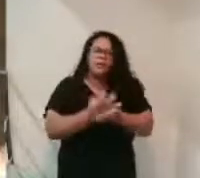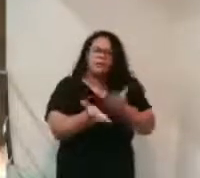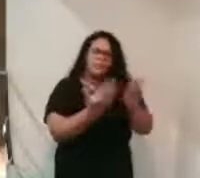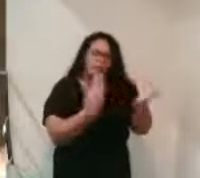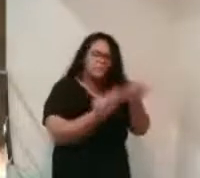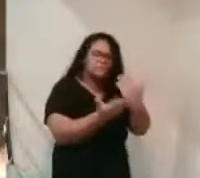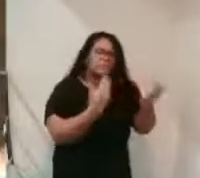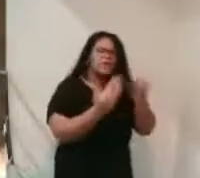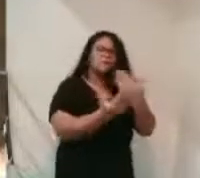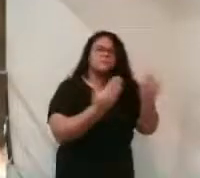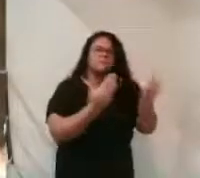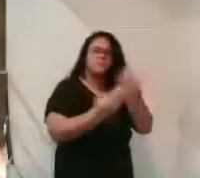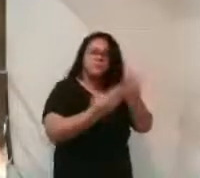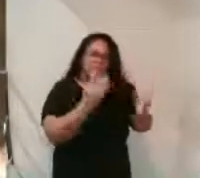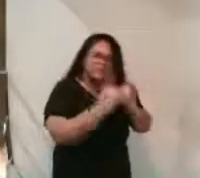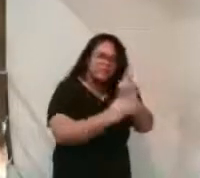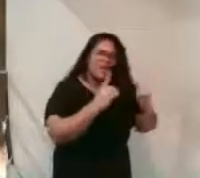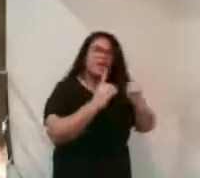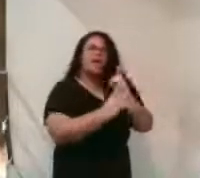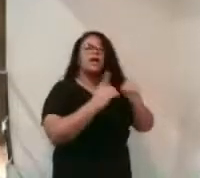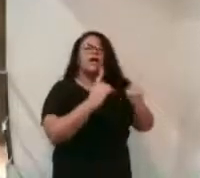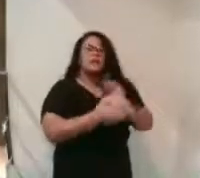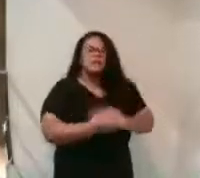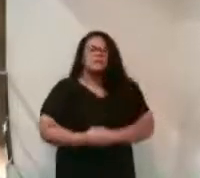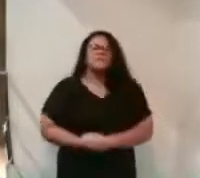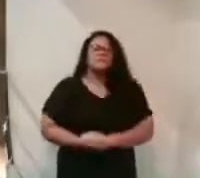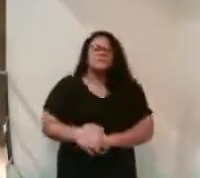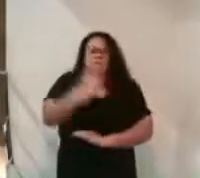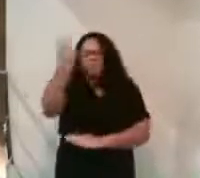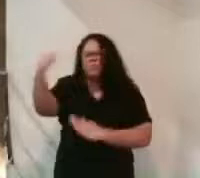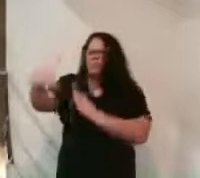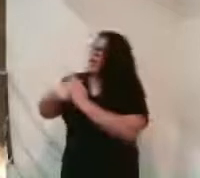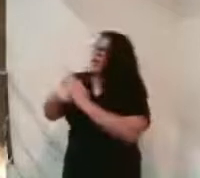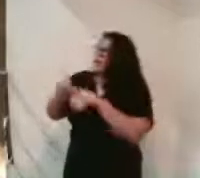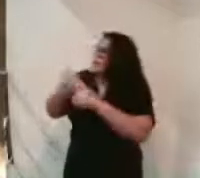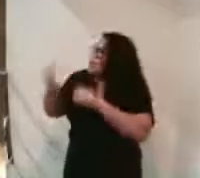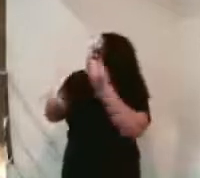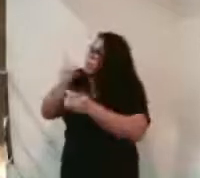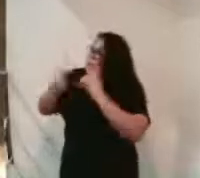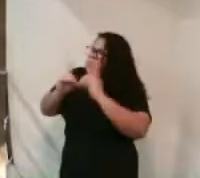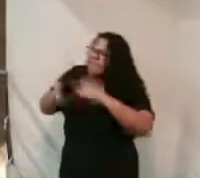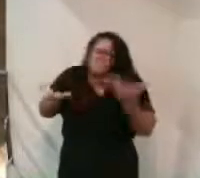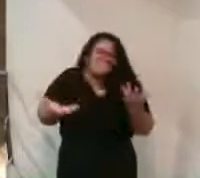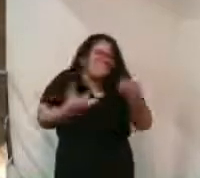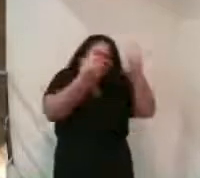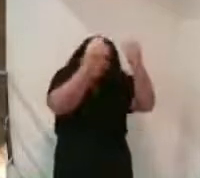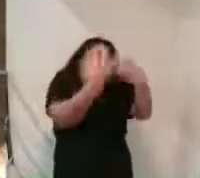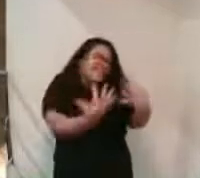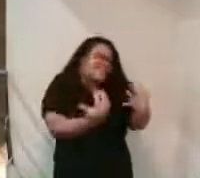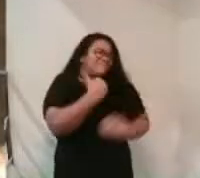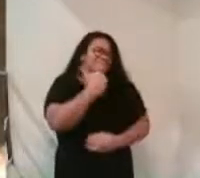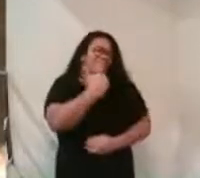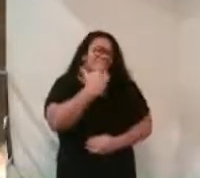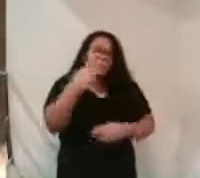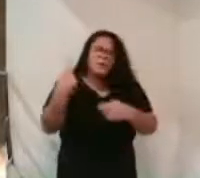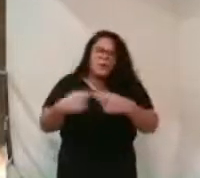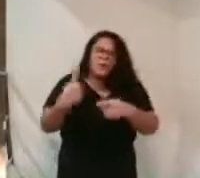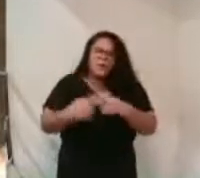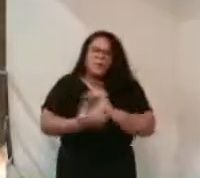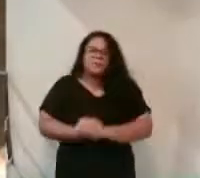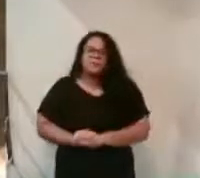estava conversando ali, não sei qual é o nome dele, como era isso? Eu digo, olha, não dá para explicar, porque cada lixão desse é uma negociação